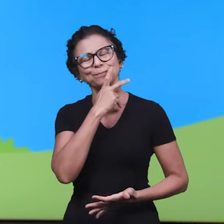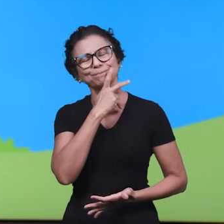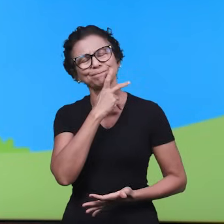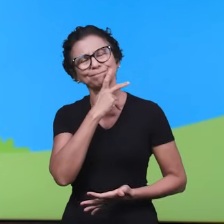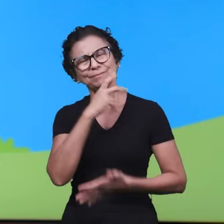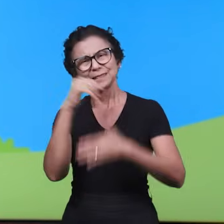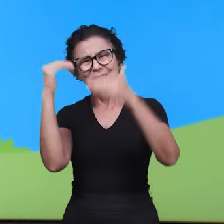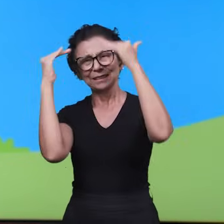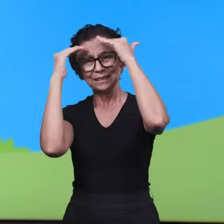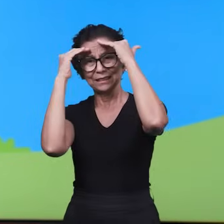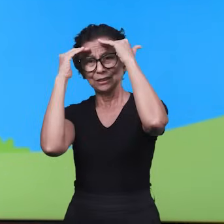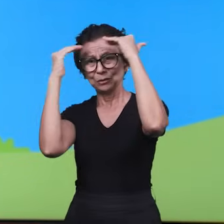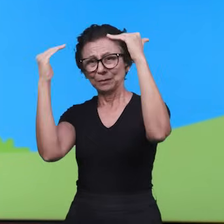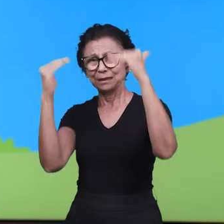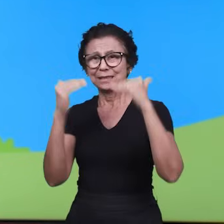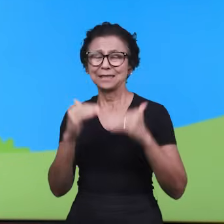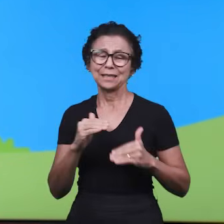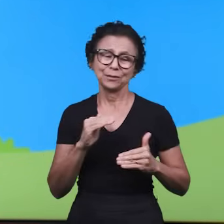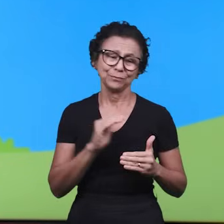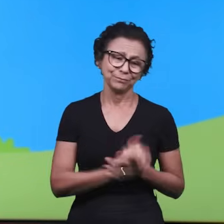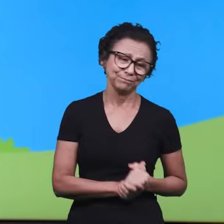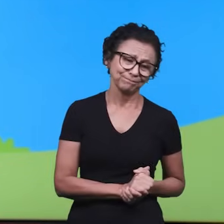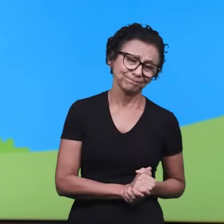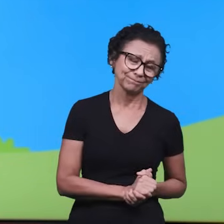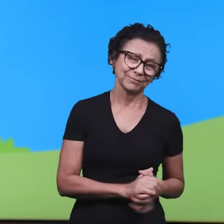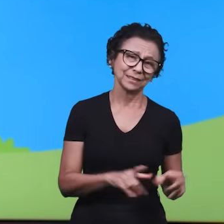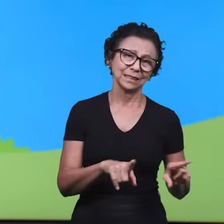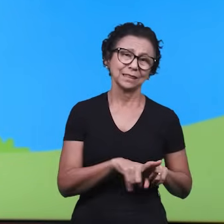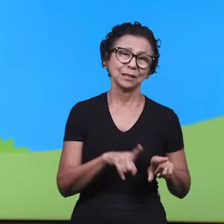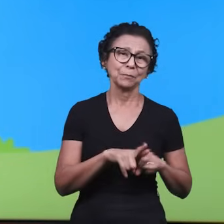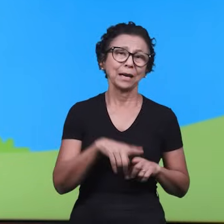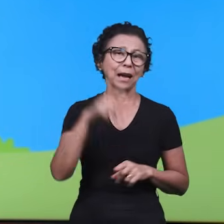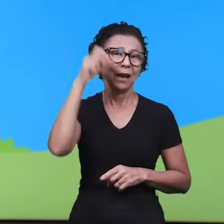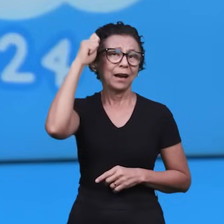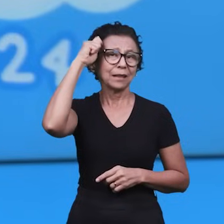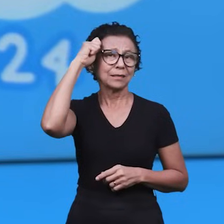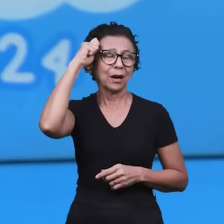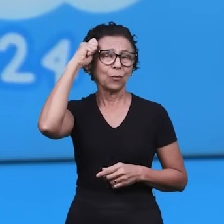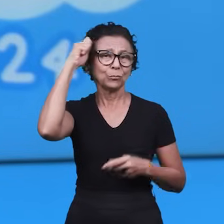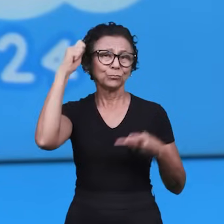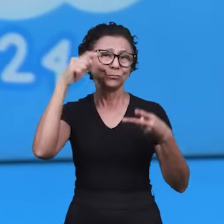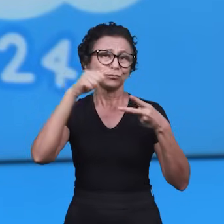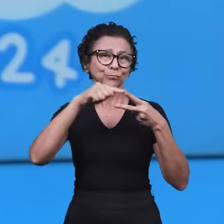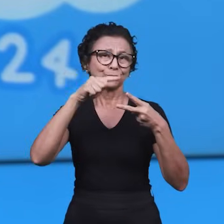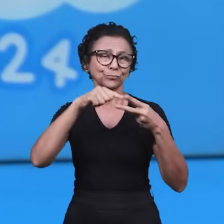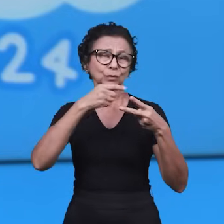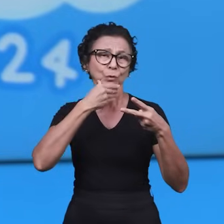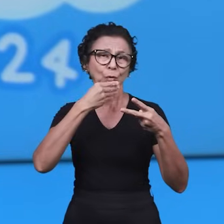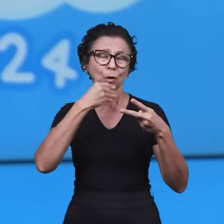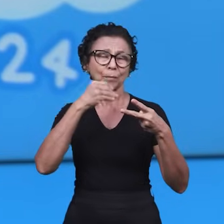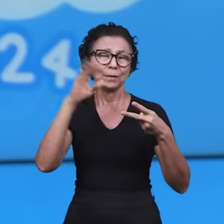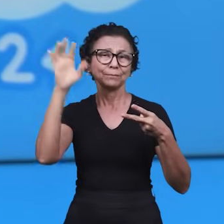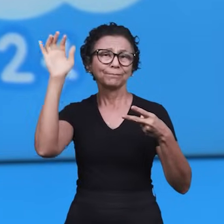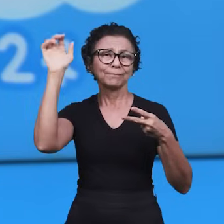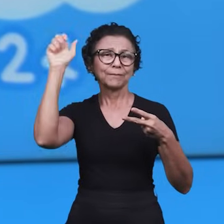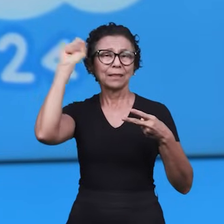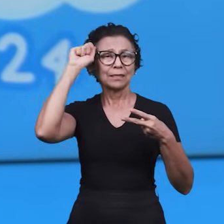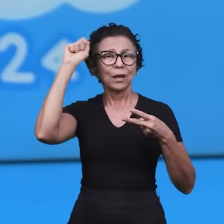comeu o fruto e deu também para Adão, que também comeu. Então, queridos,